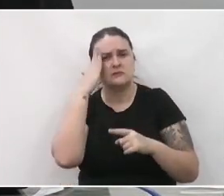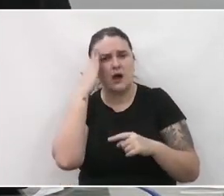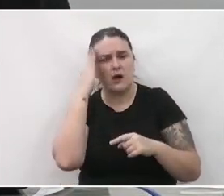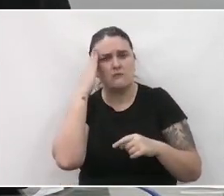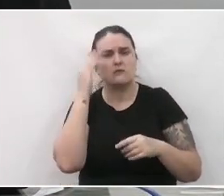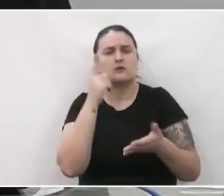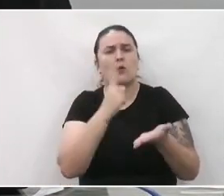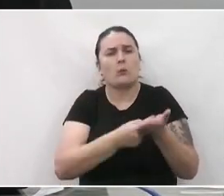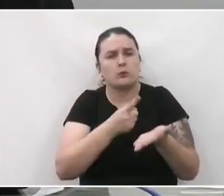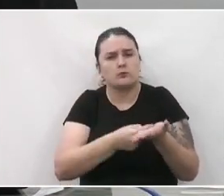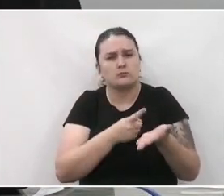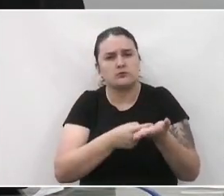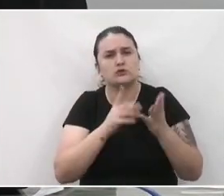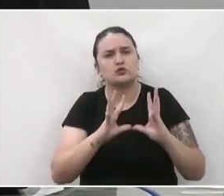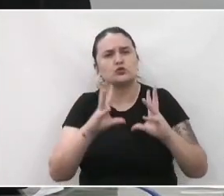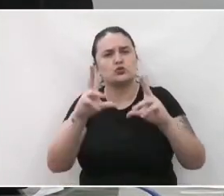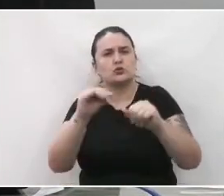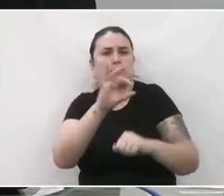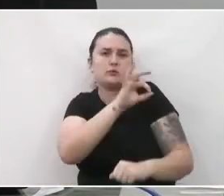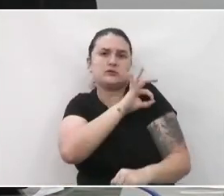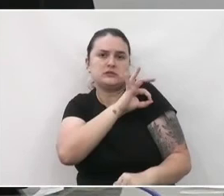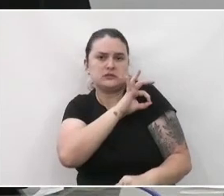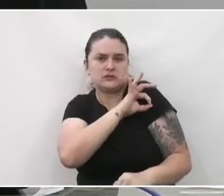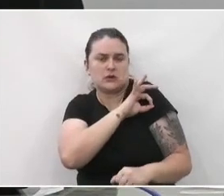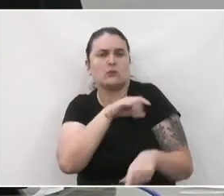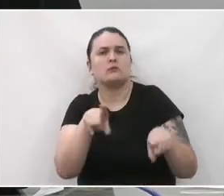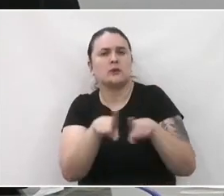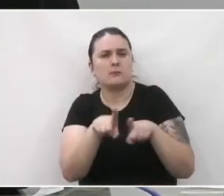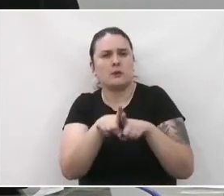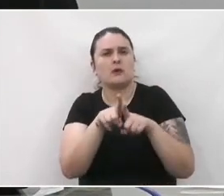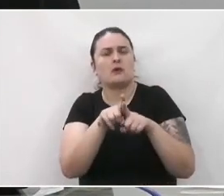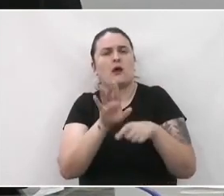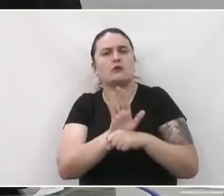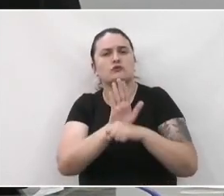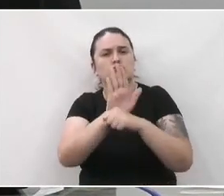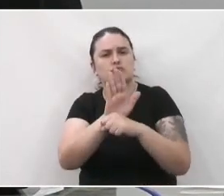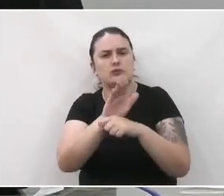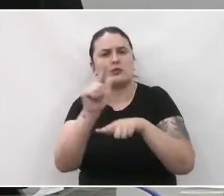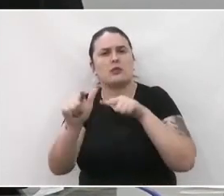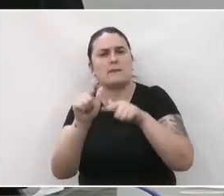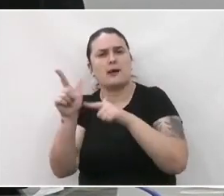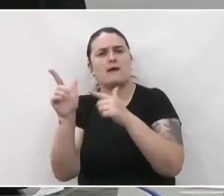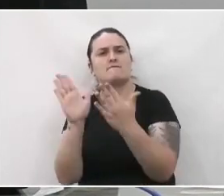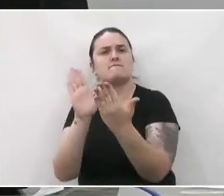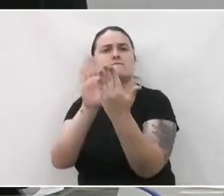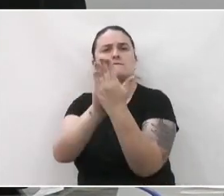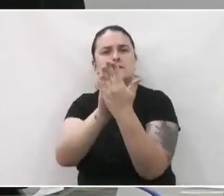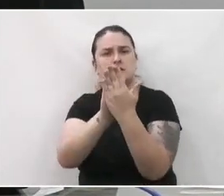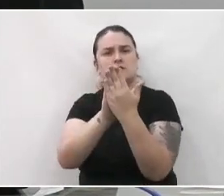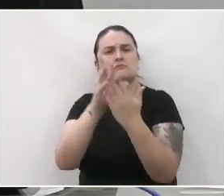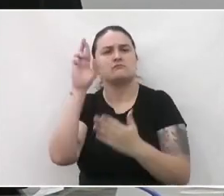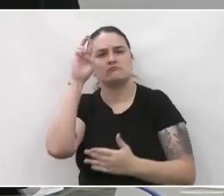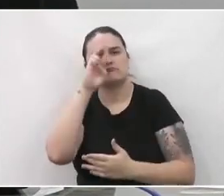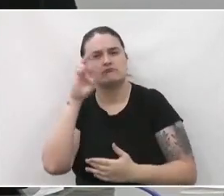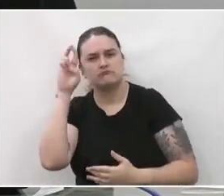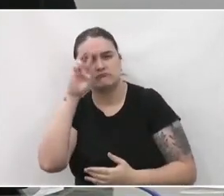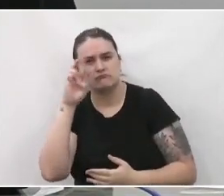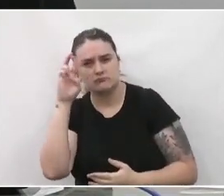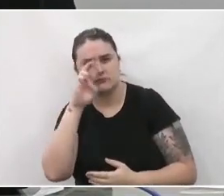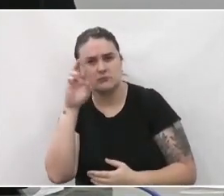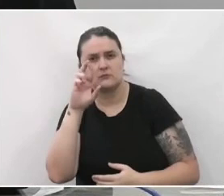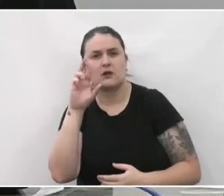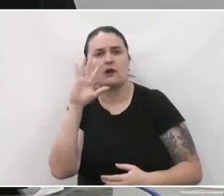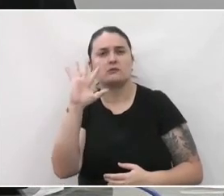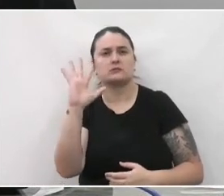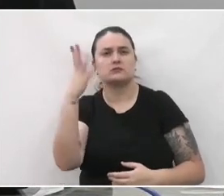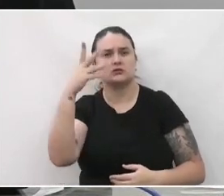o comprometimento de todos esses policiais que tanto também estão colaborando frente a essas fiscalizações que